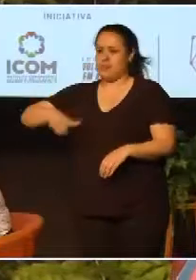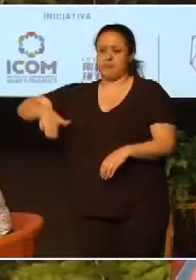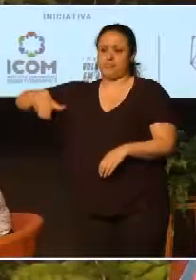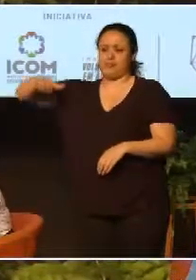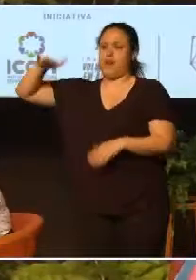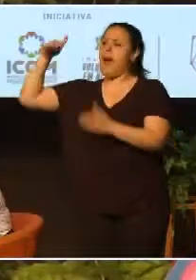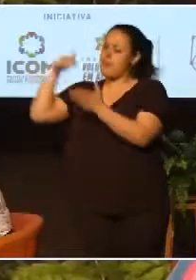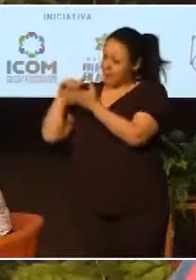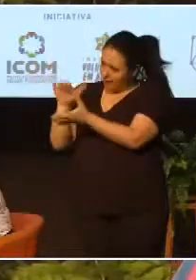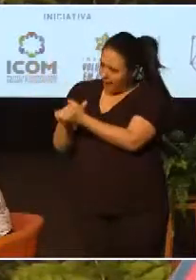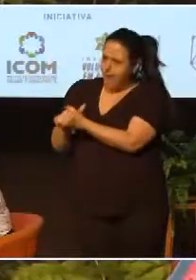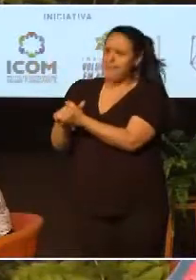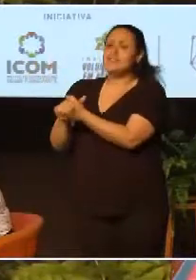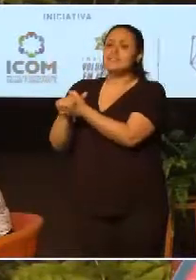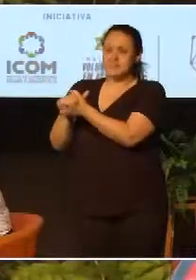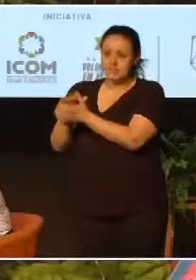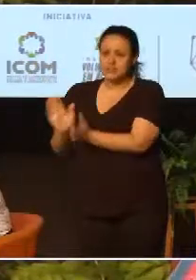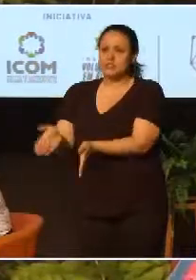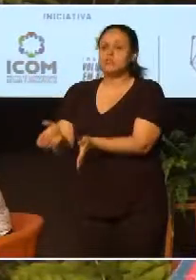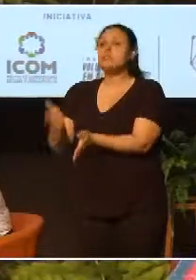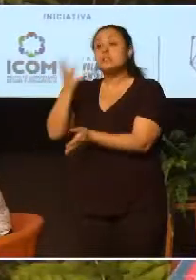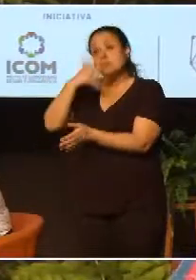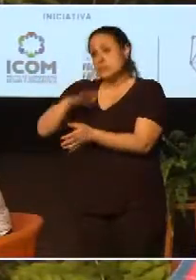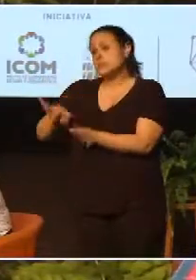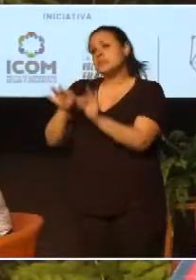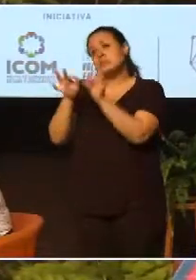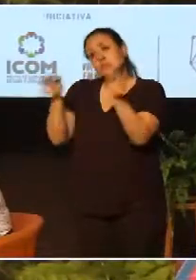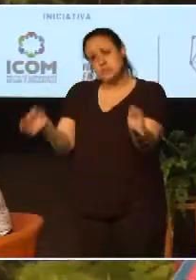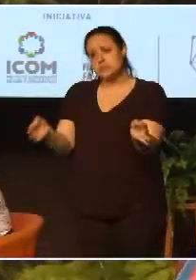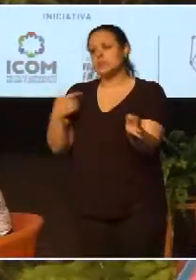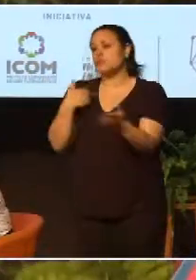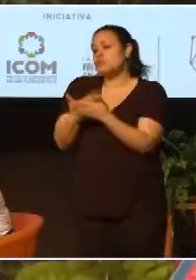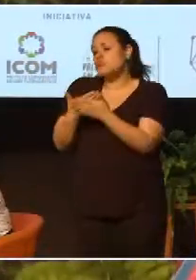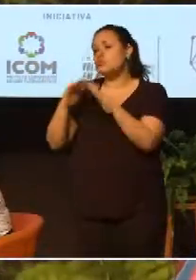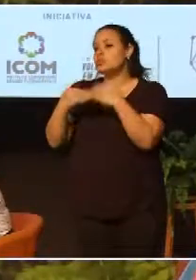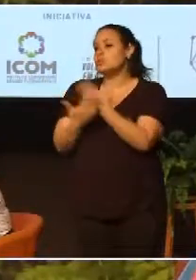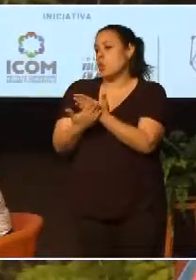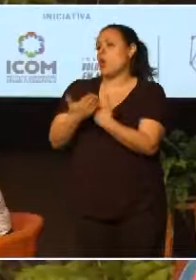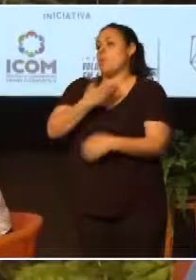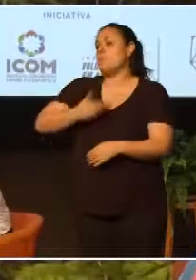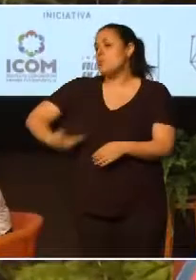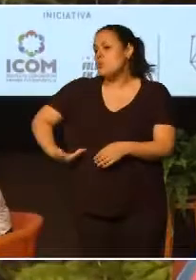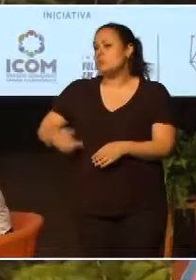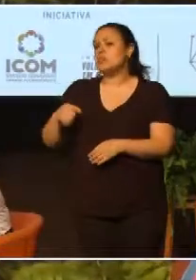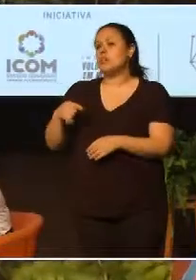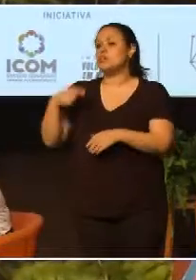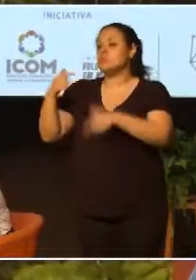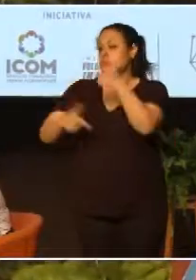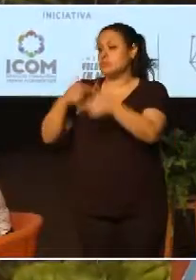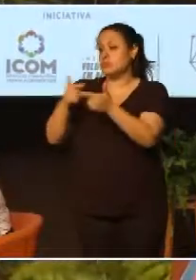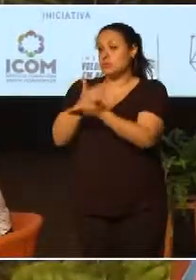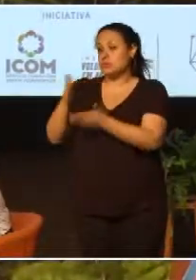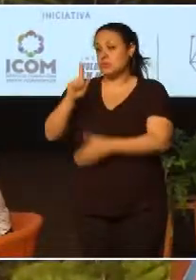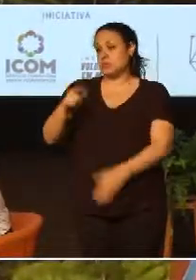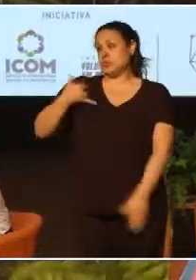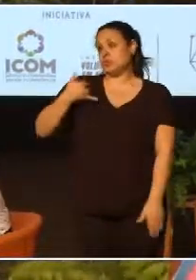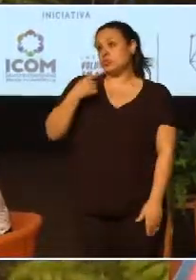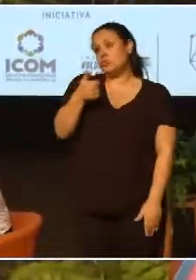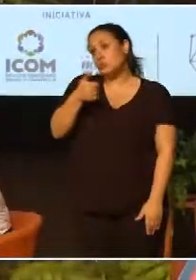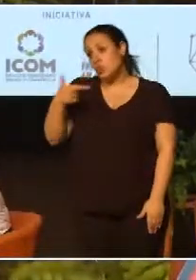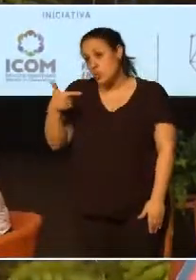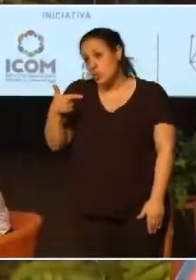em Diadema. Numa infância muito simples, estudando em escola pública, trabalhando desde os 12 anos de